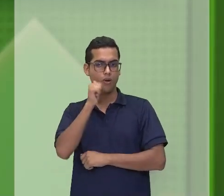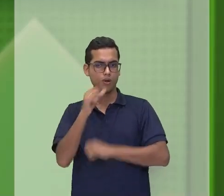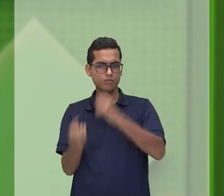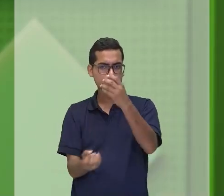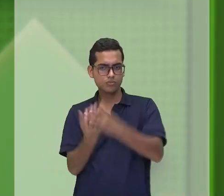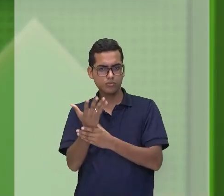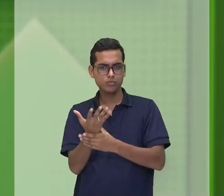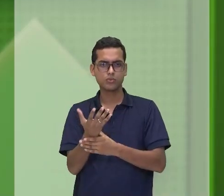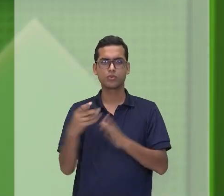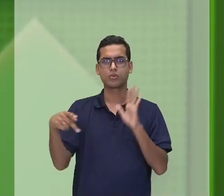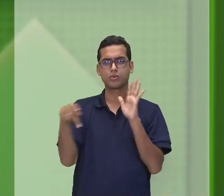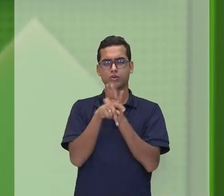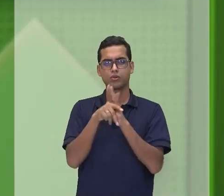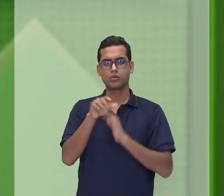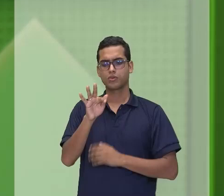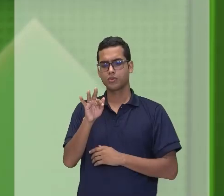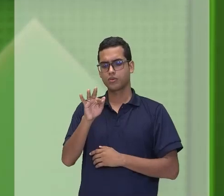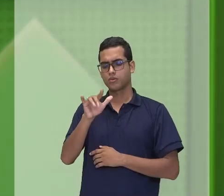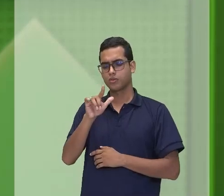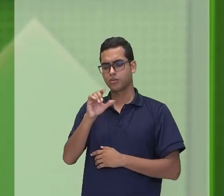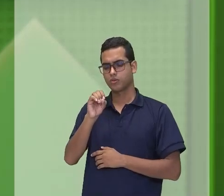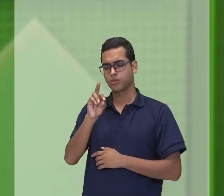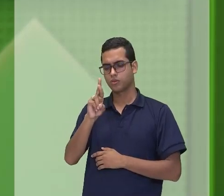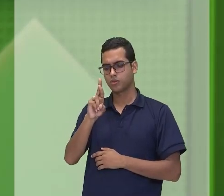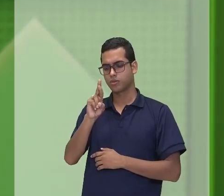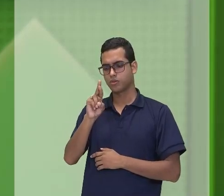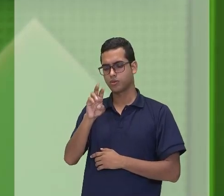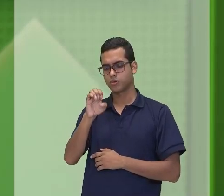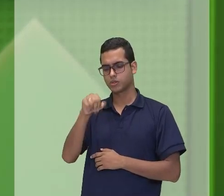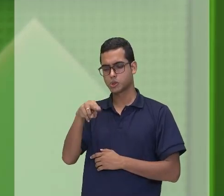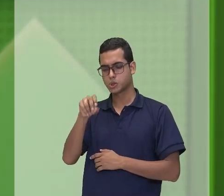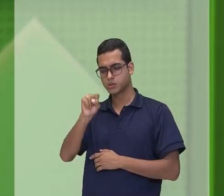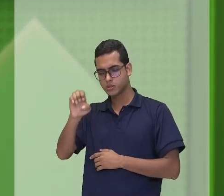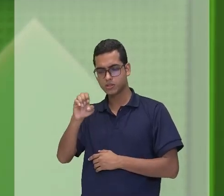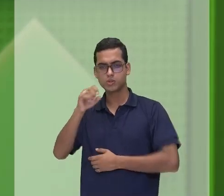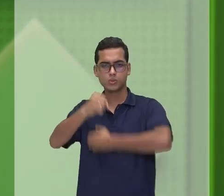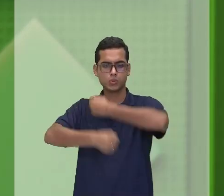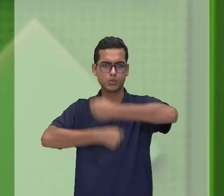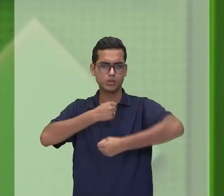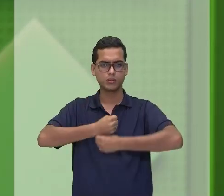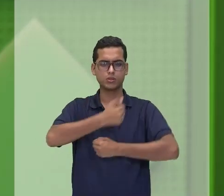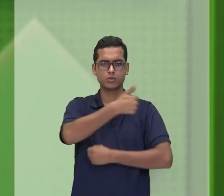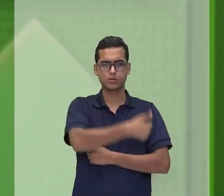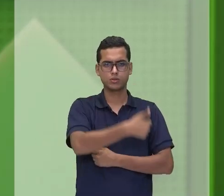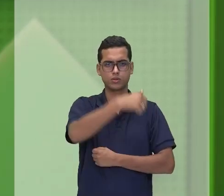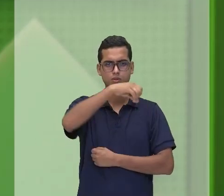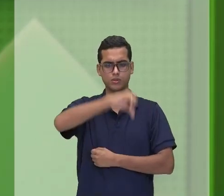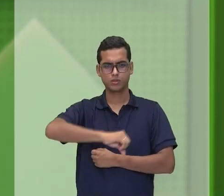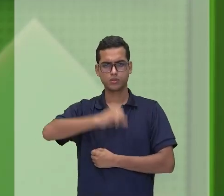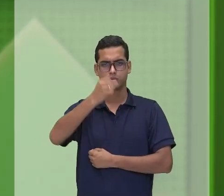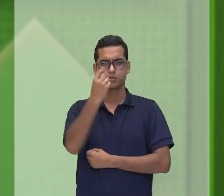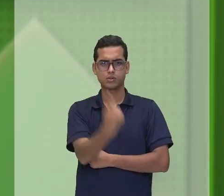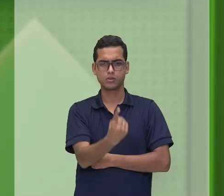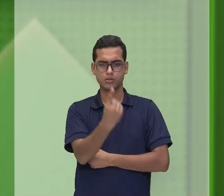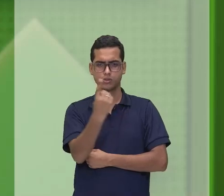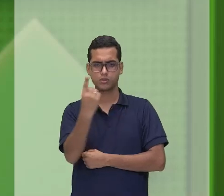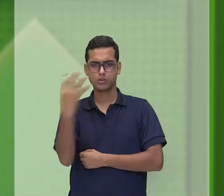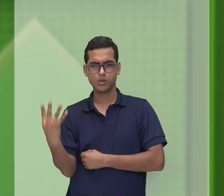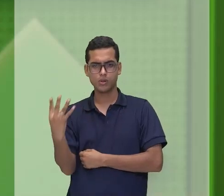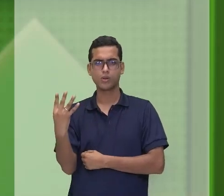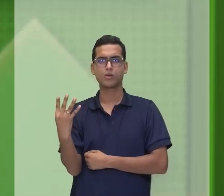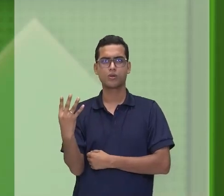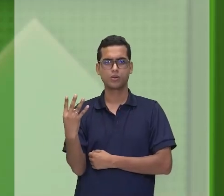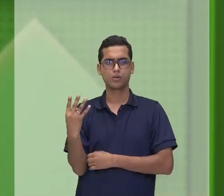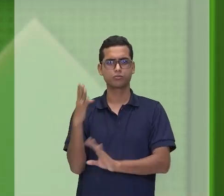certo? A Florence, em 1914. Dentro desse descobrimento, né,